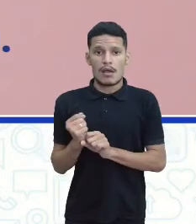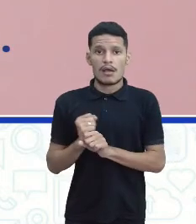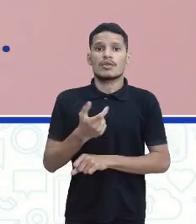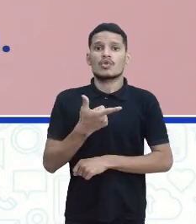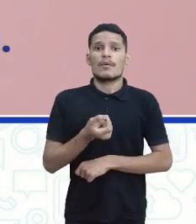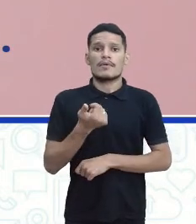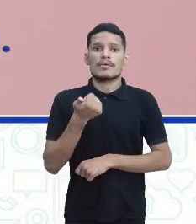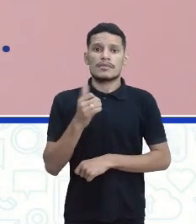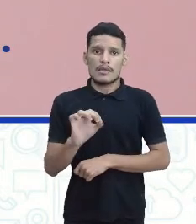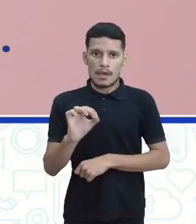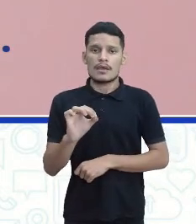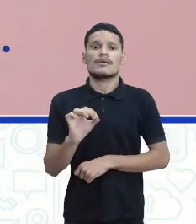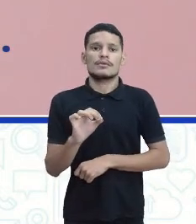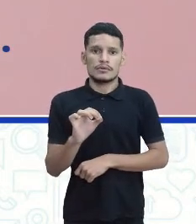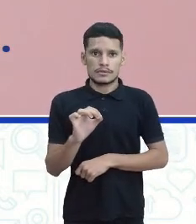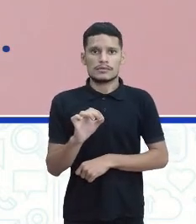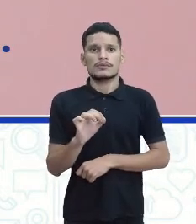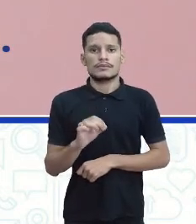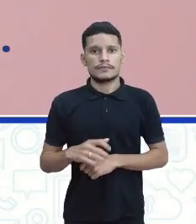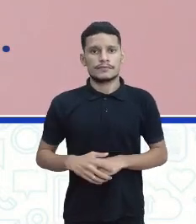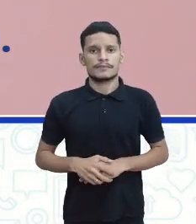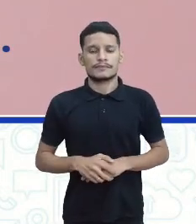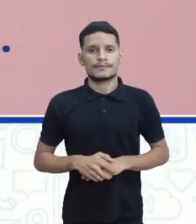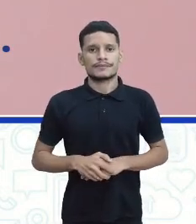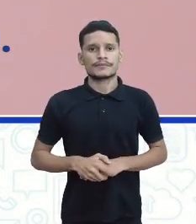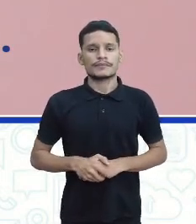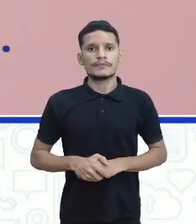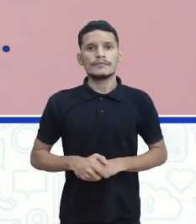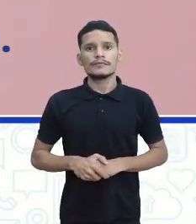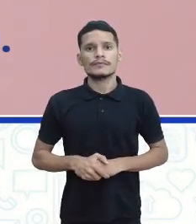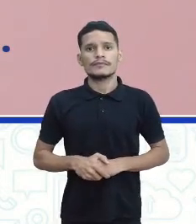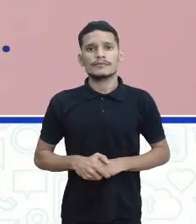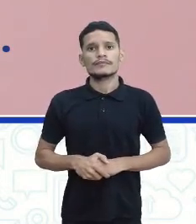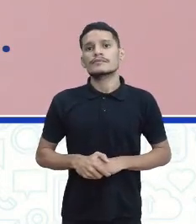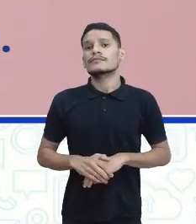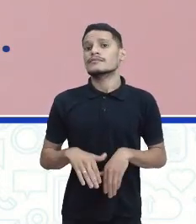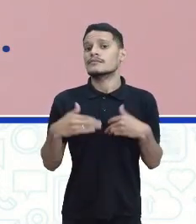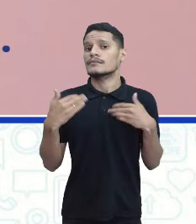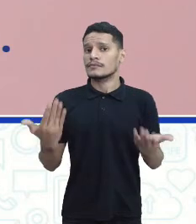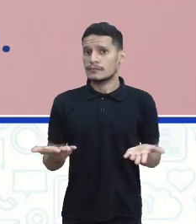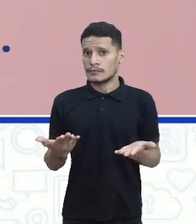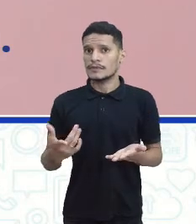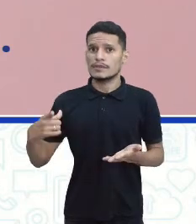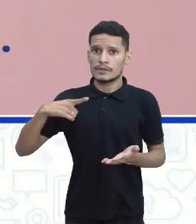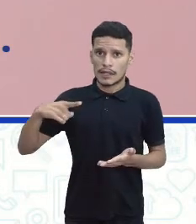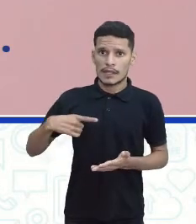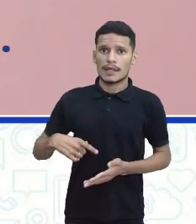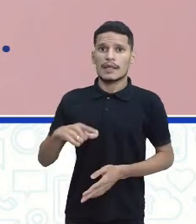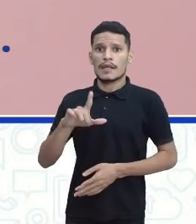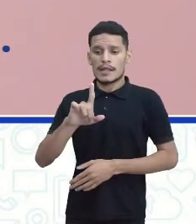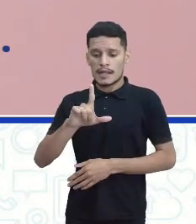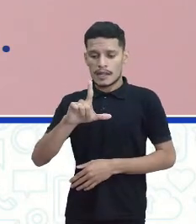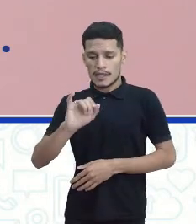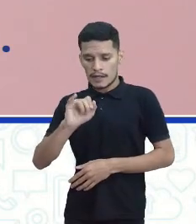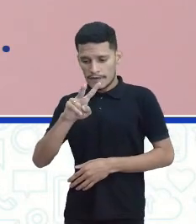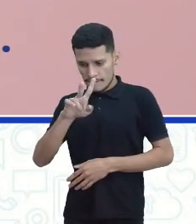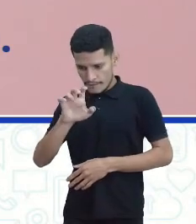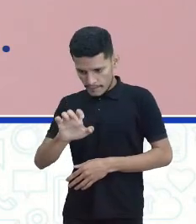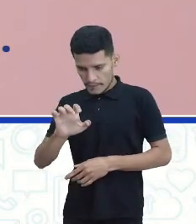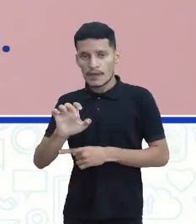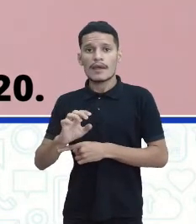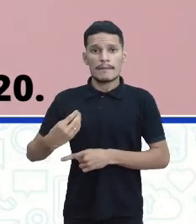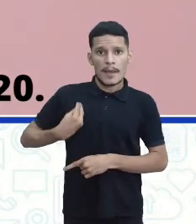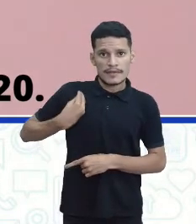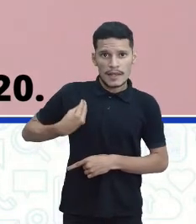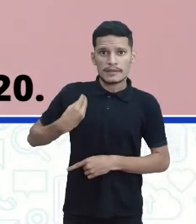seja, eles moram aqui desde 2010. E aí a gente tem live, que é presente, lived,